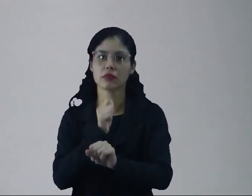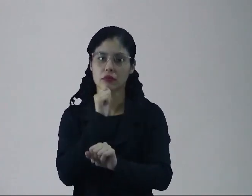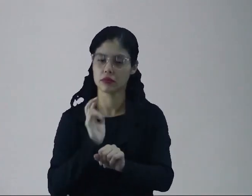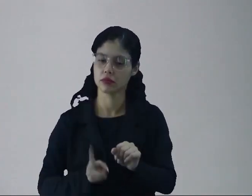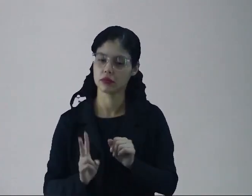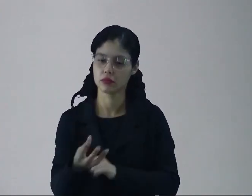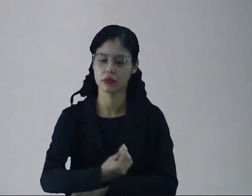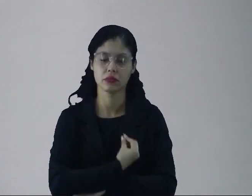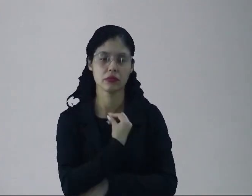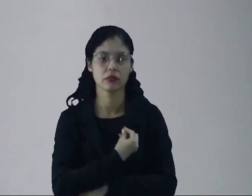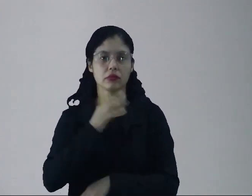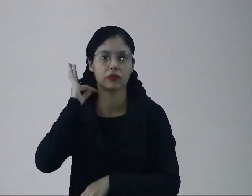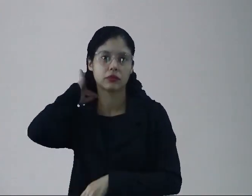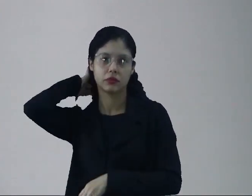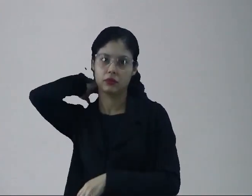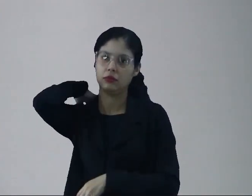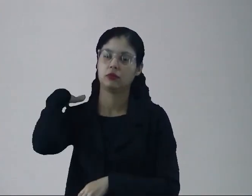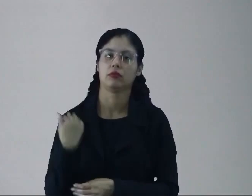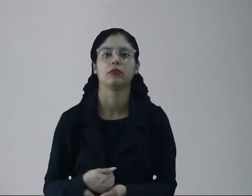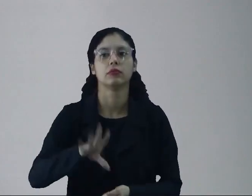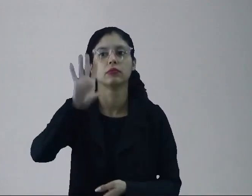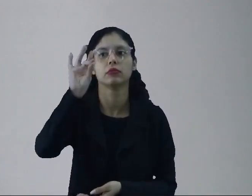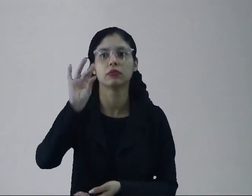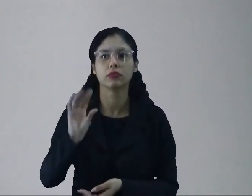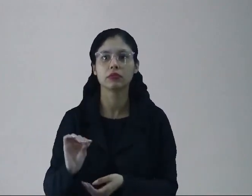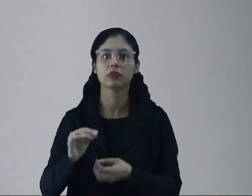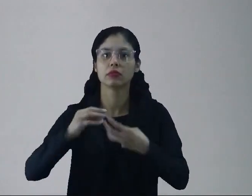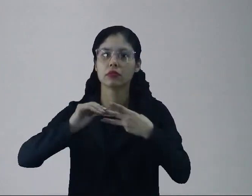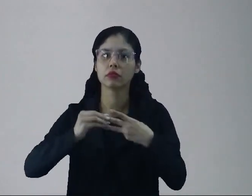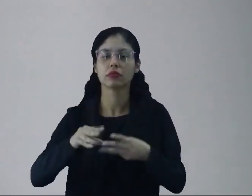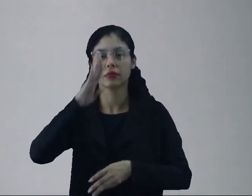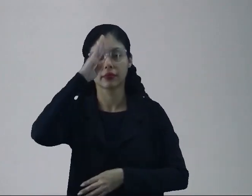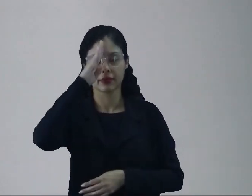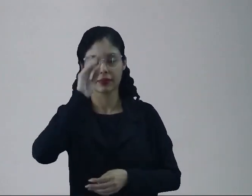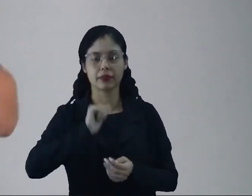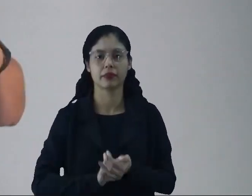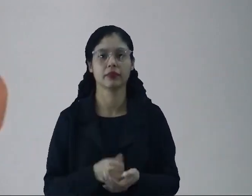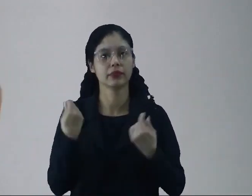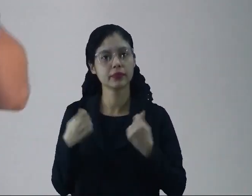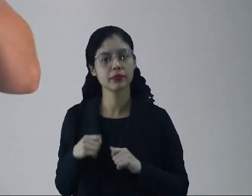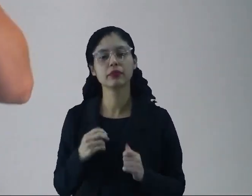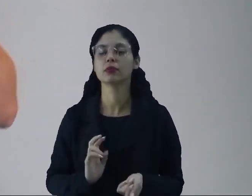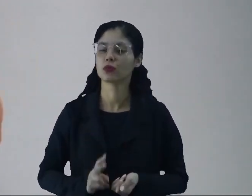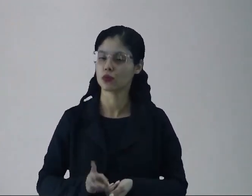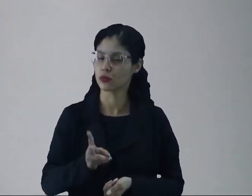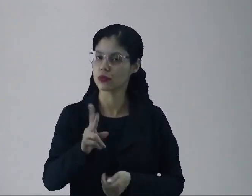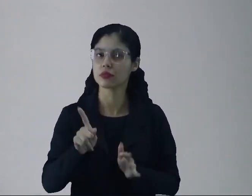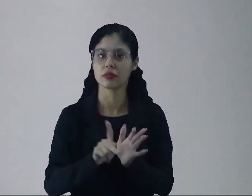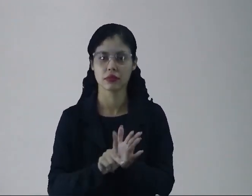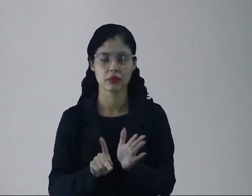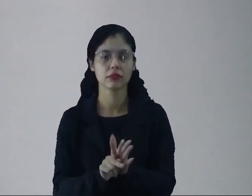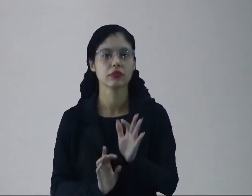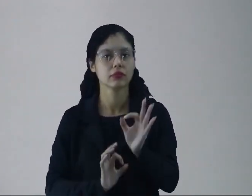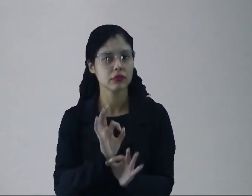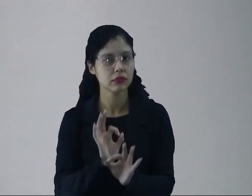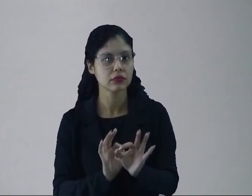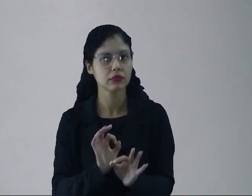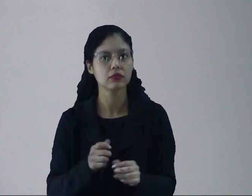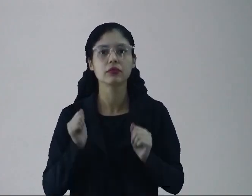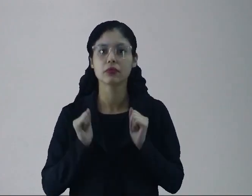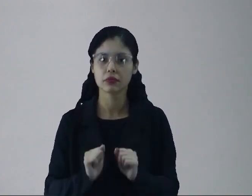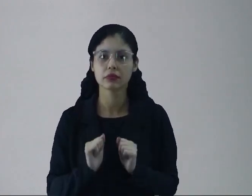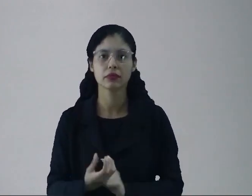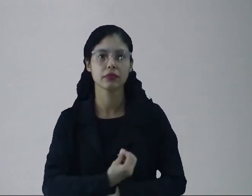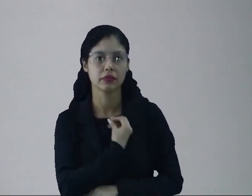vivo. Então, é como se cada célula fosse um soldadinho. E esse soldado ele tem que ter os seus aparatos para